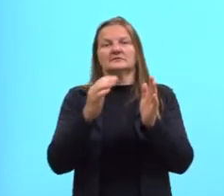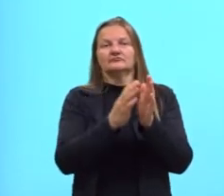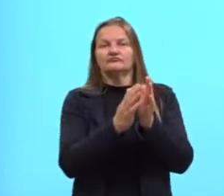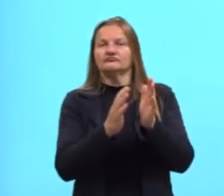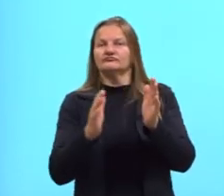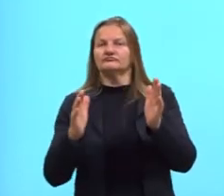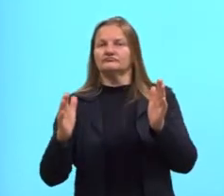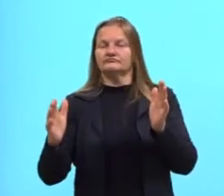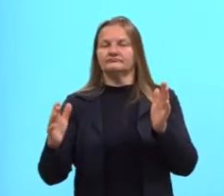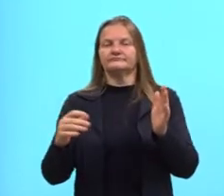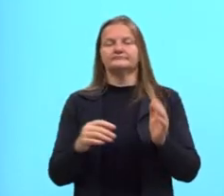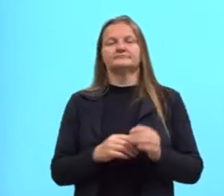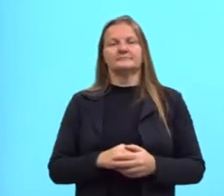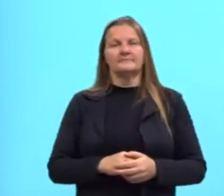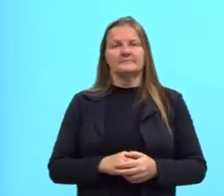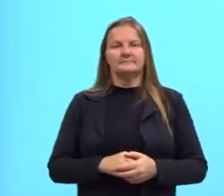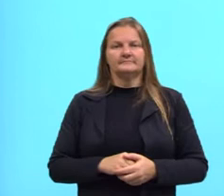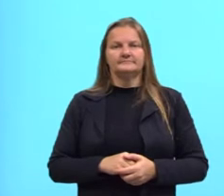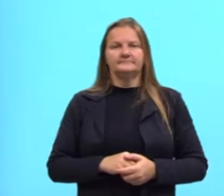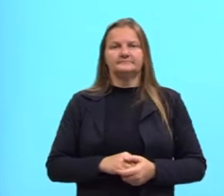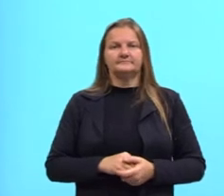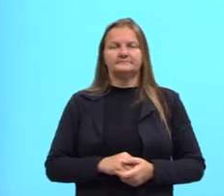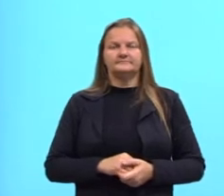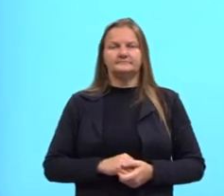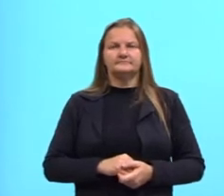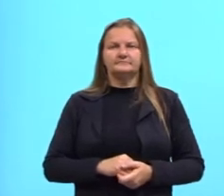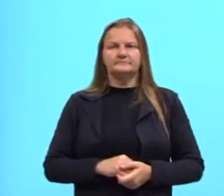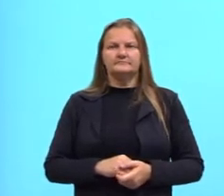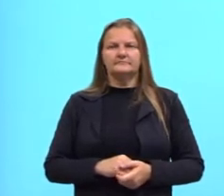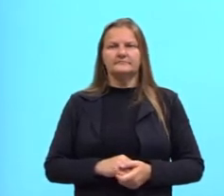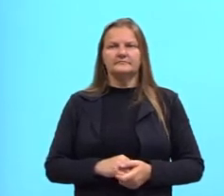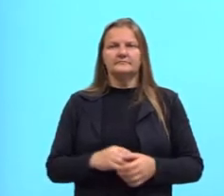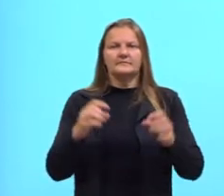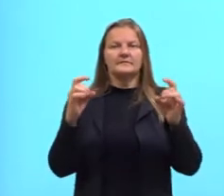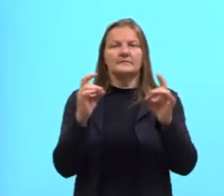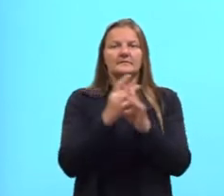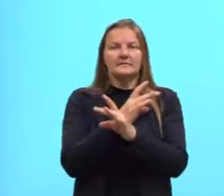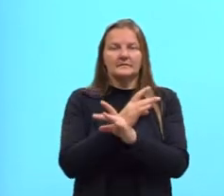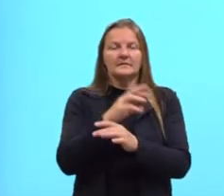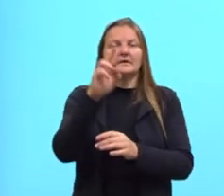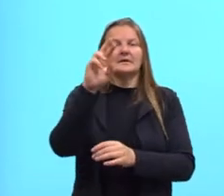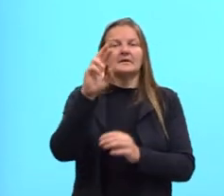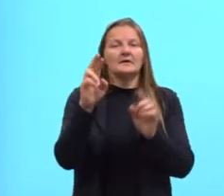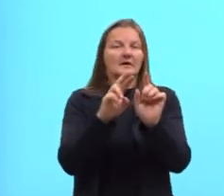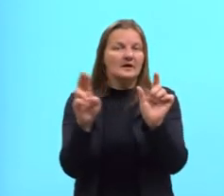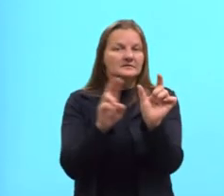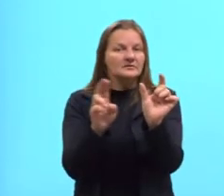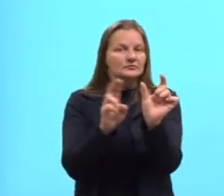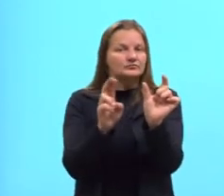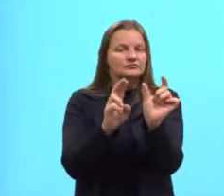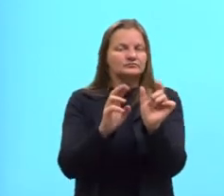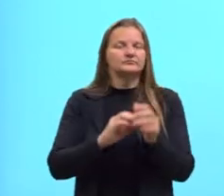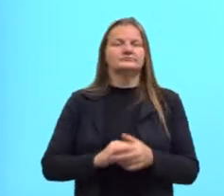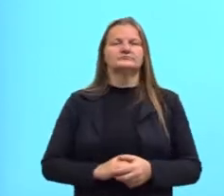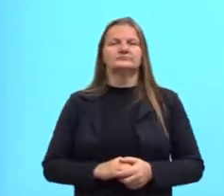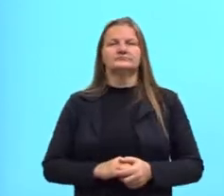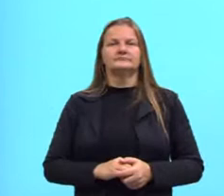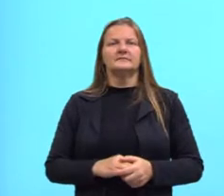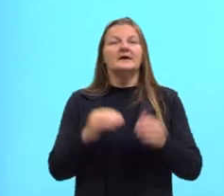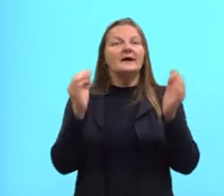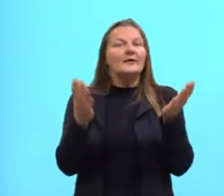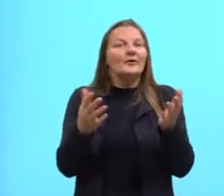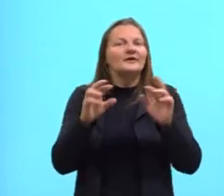está sendo acrescido o valor de 0,6 portanto é a nossa razão E